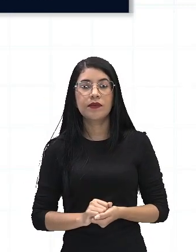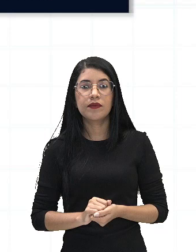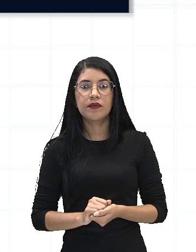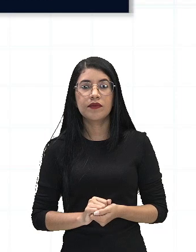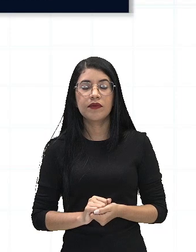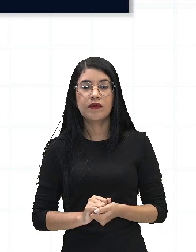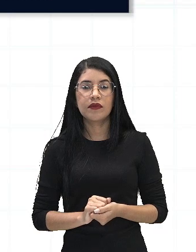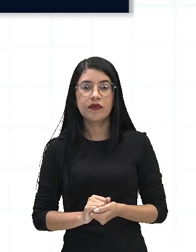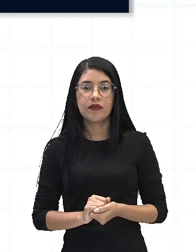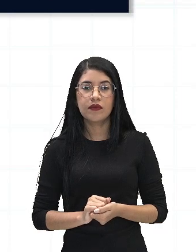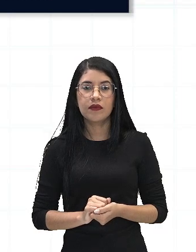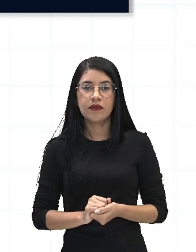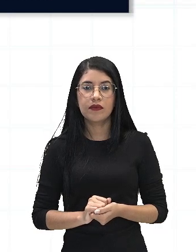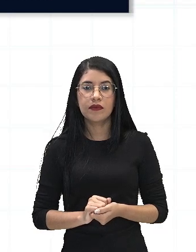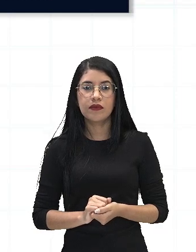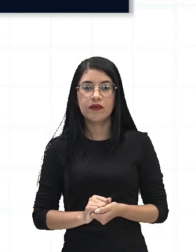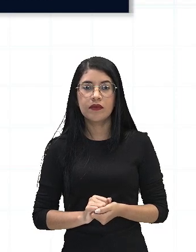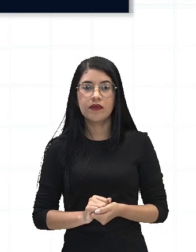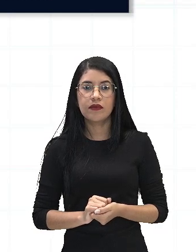que é